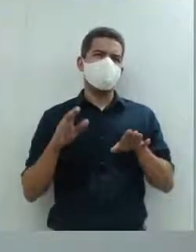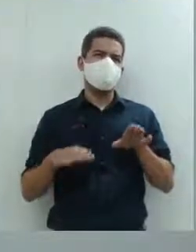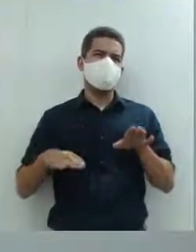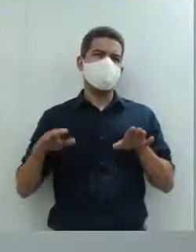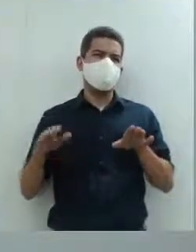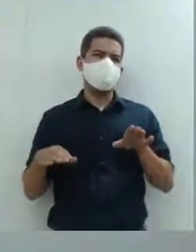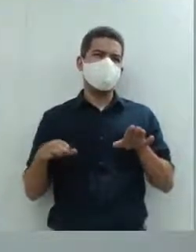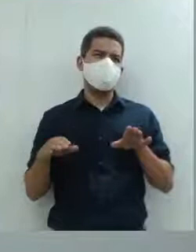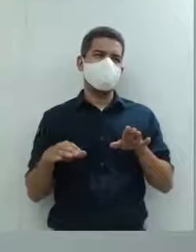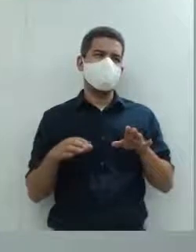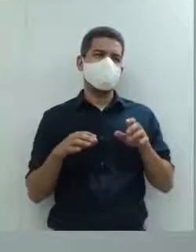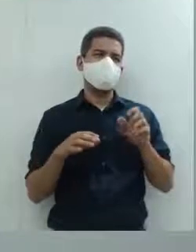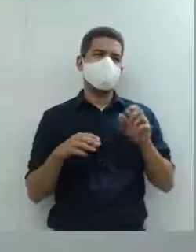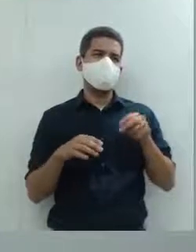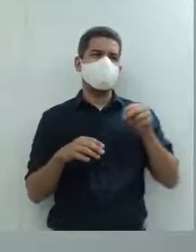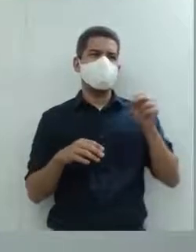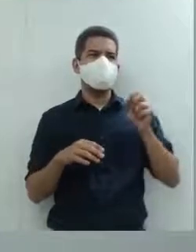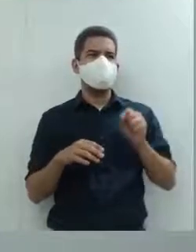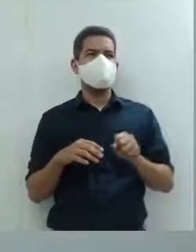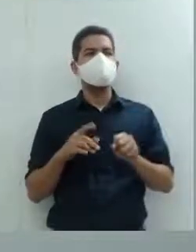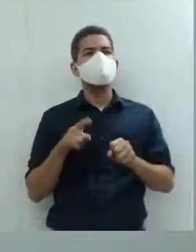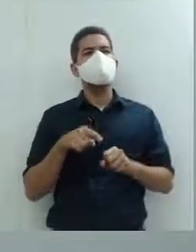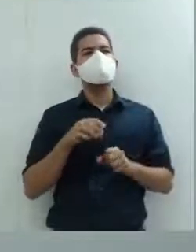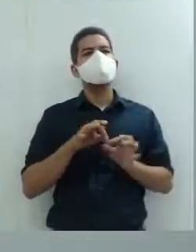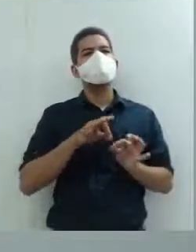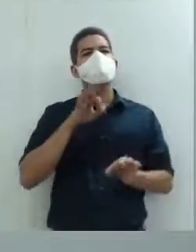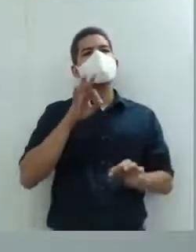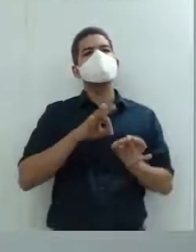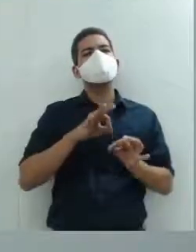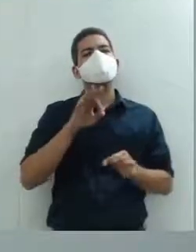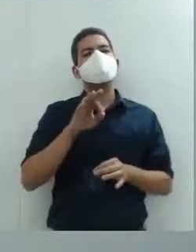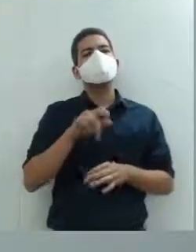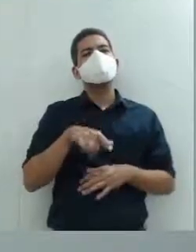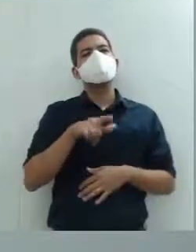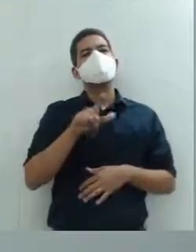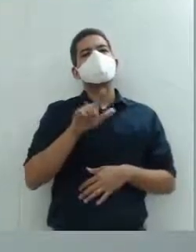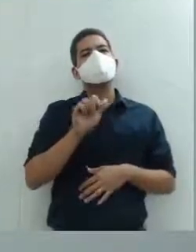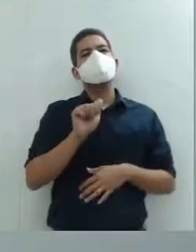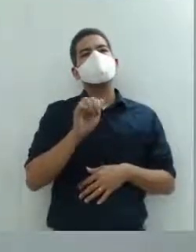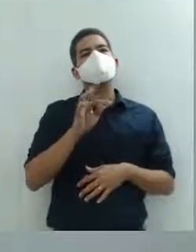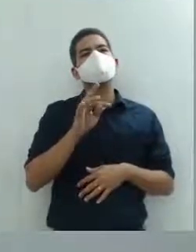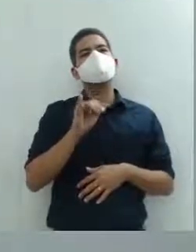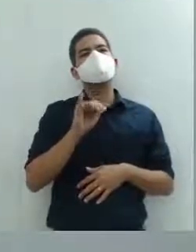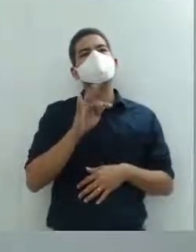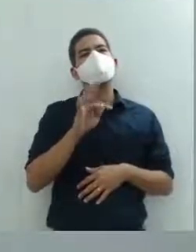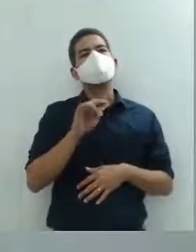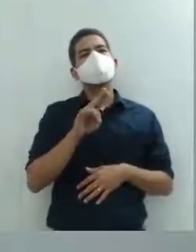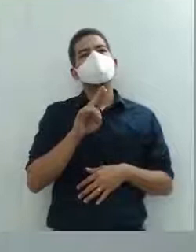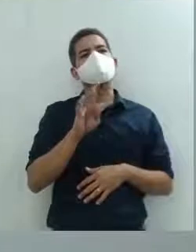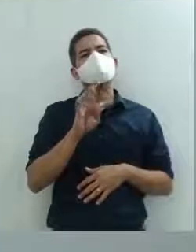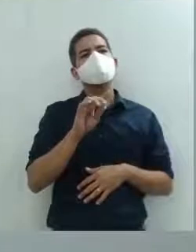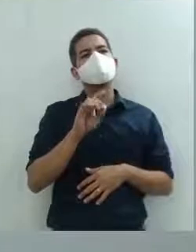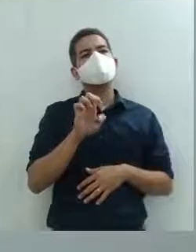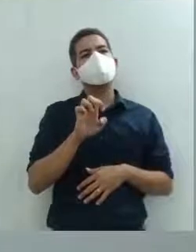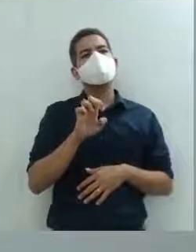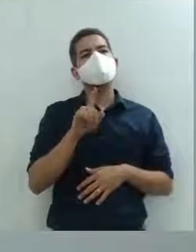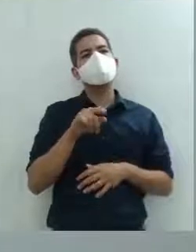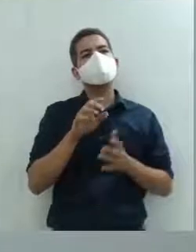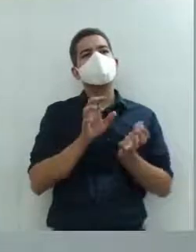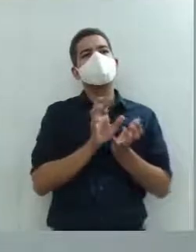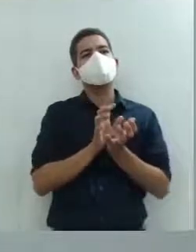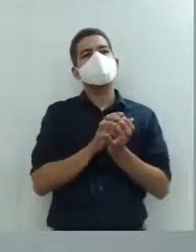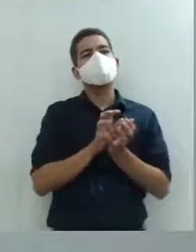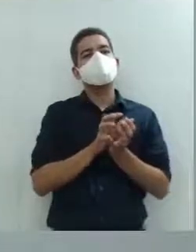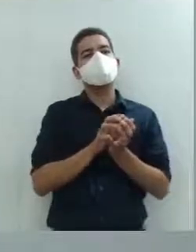norte-sul, sul-norte é chamada de latitude. E por isso que a latitude é o primeiro fator. Olha meu Pernambuco aqui,